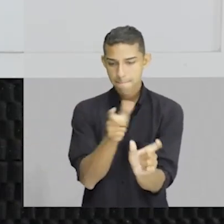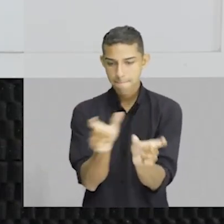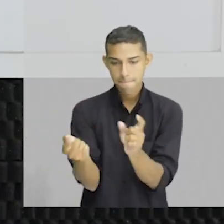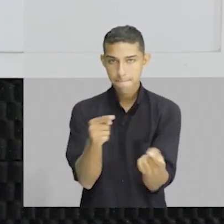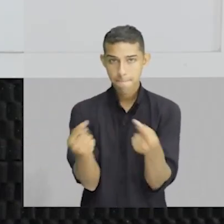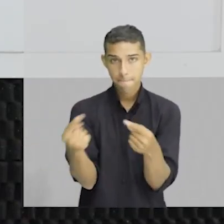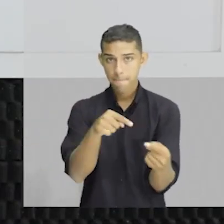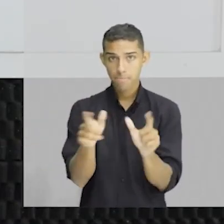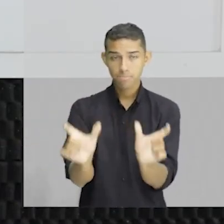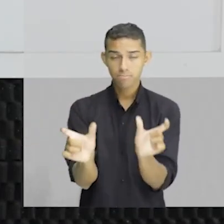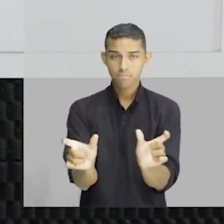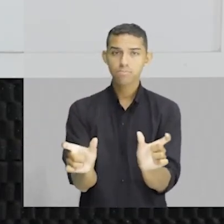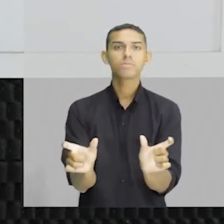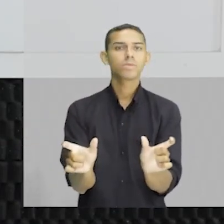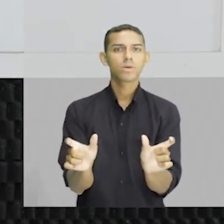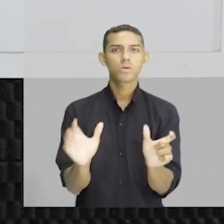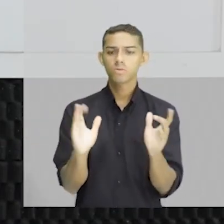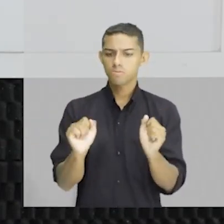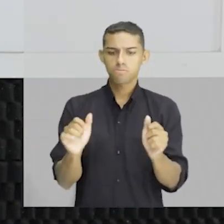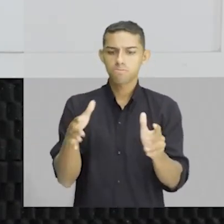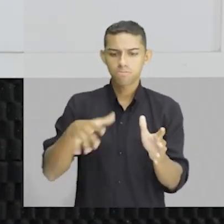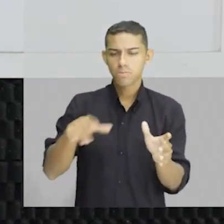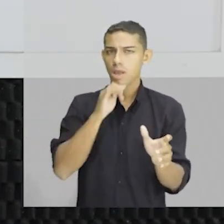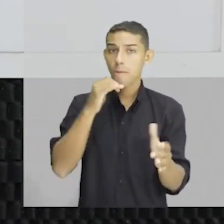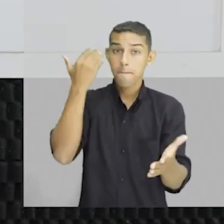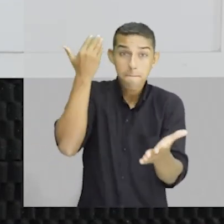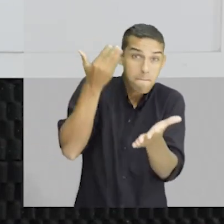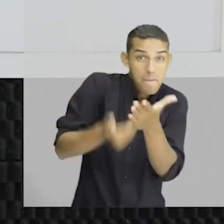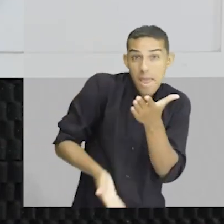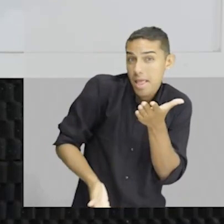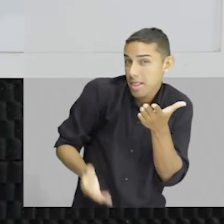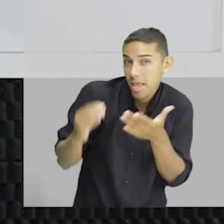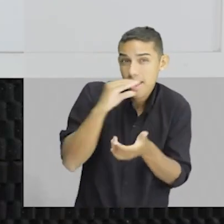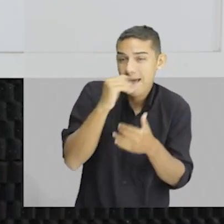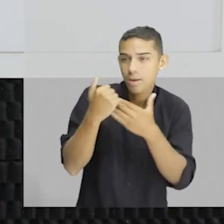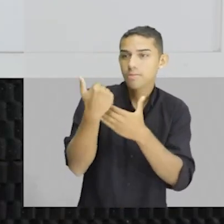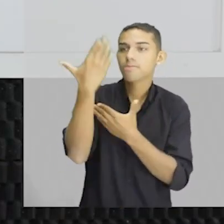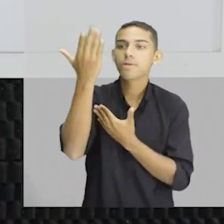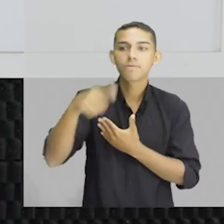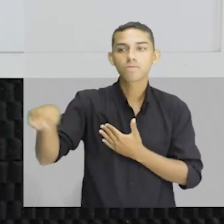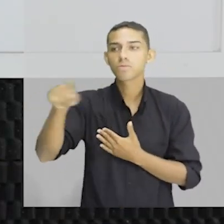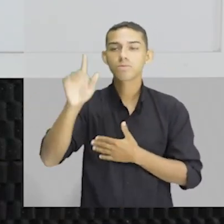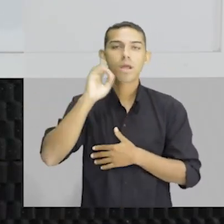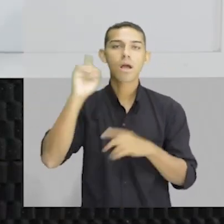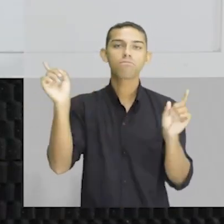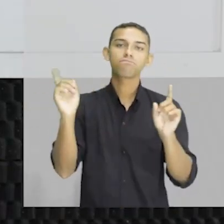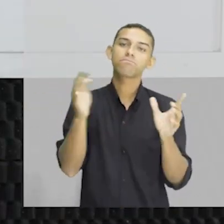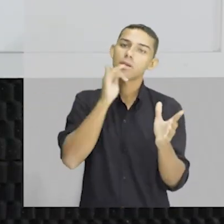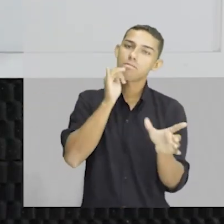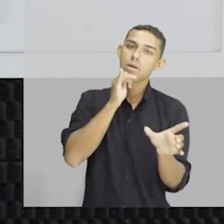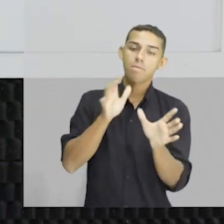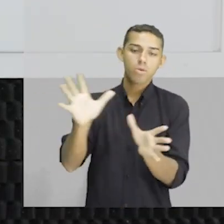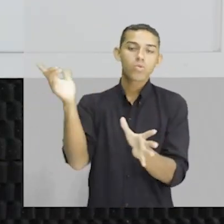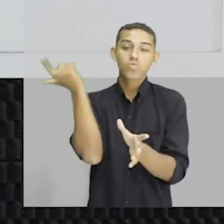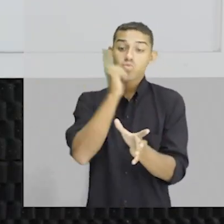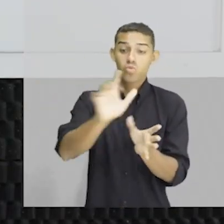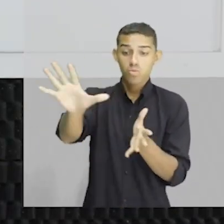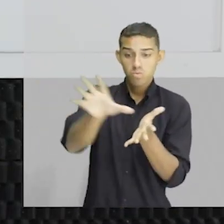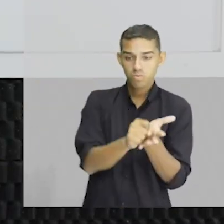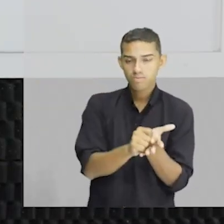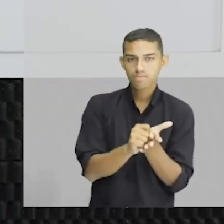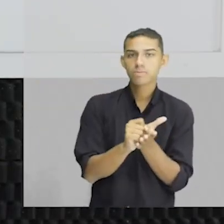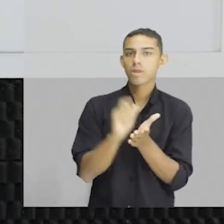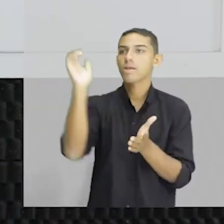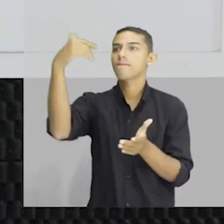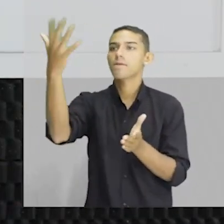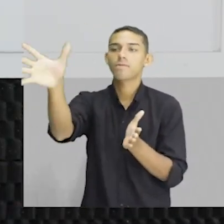corpos do exercício não vai perder calor para ninguém que tá fora e tão pouco ganhar calor